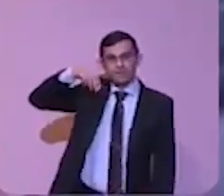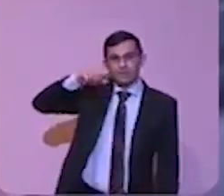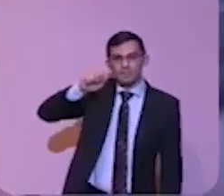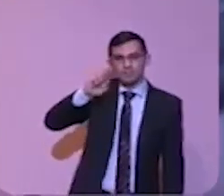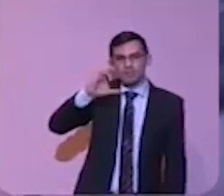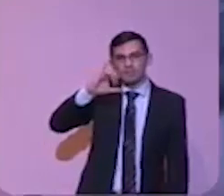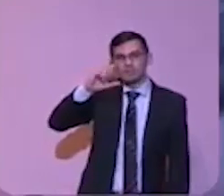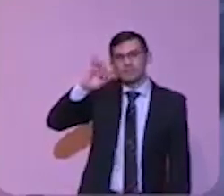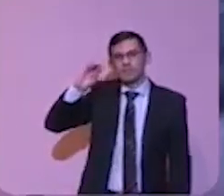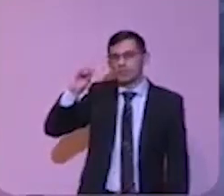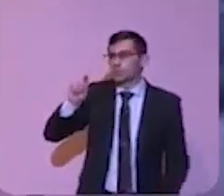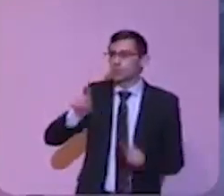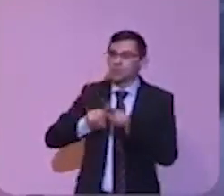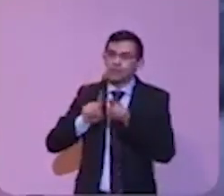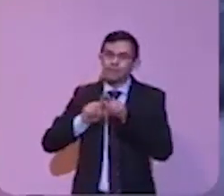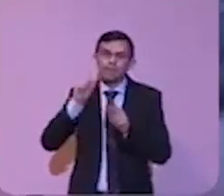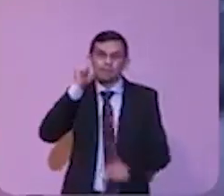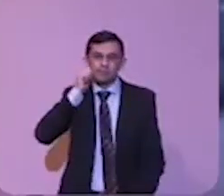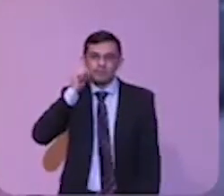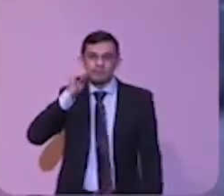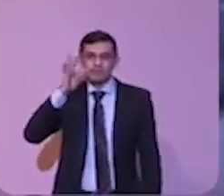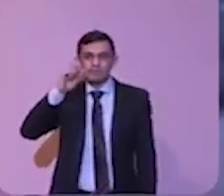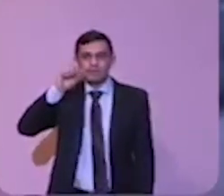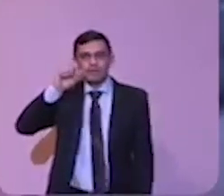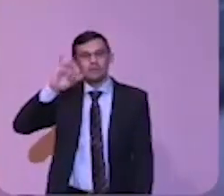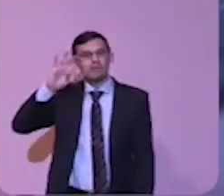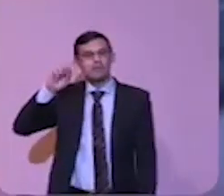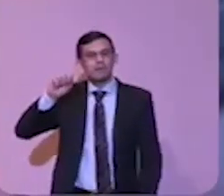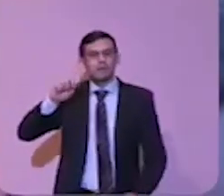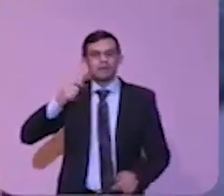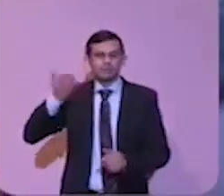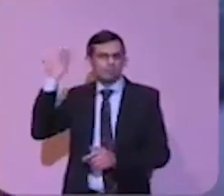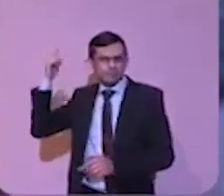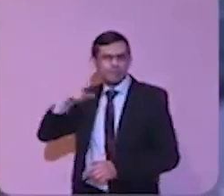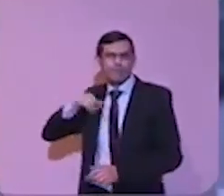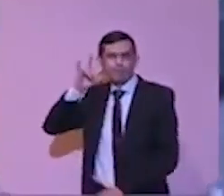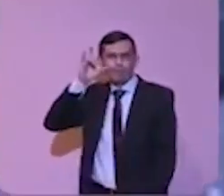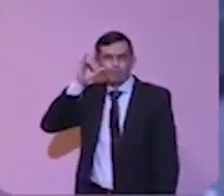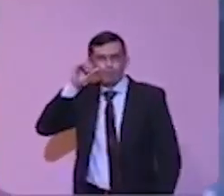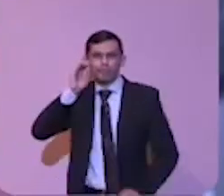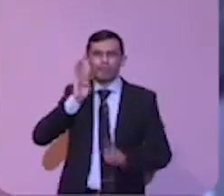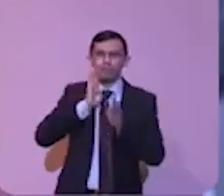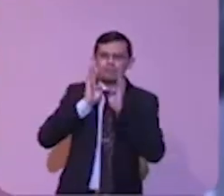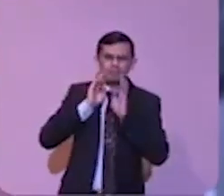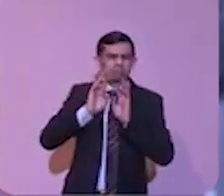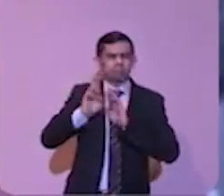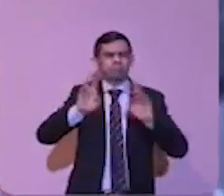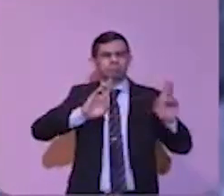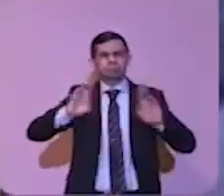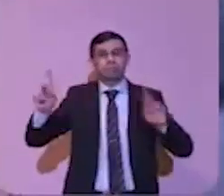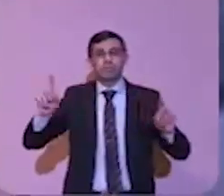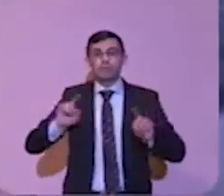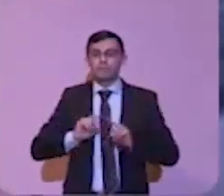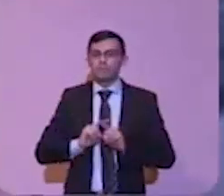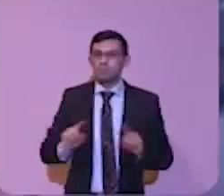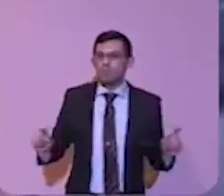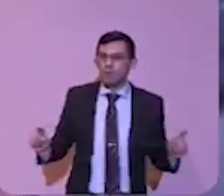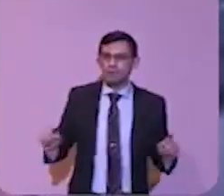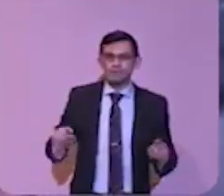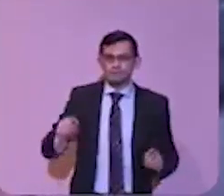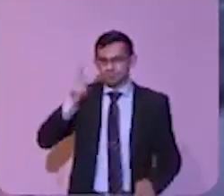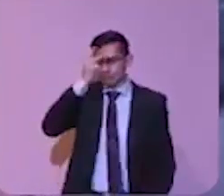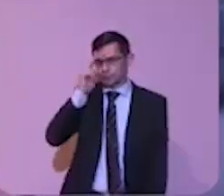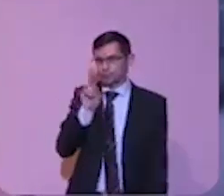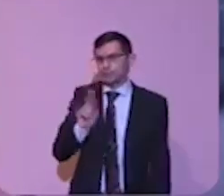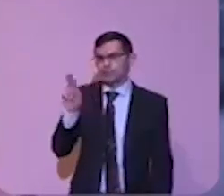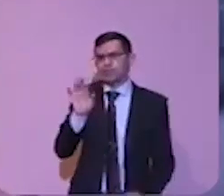também. Antes nós tínhamos rede social, né? Tínhamos Instagram, Facebook, essas coisas aí. Mas ninguém